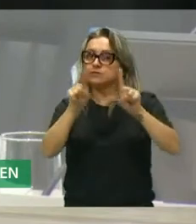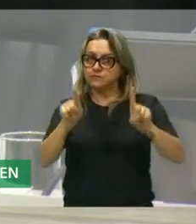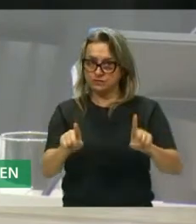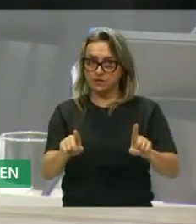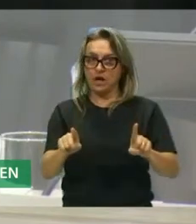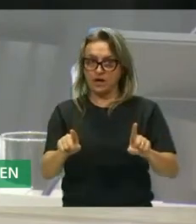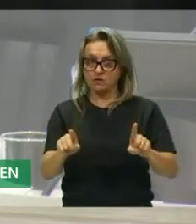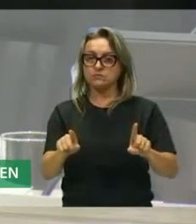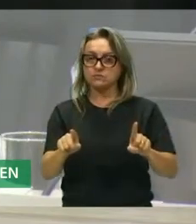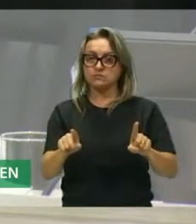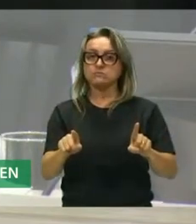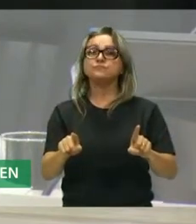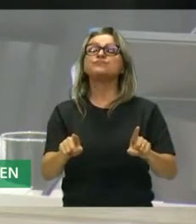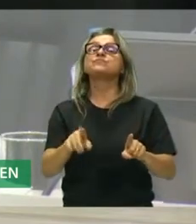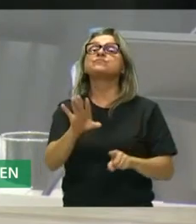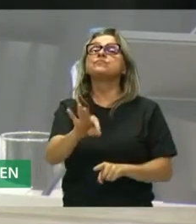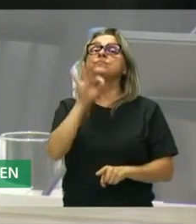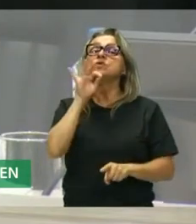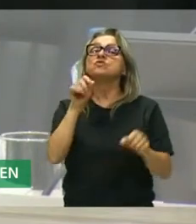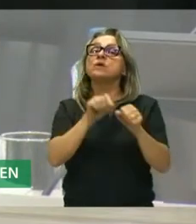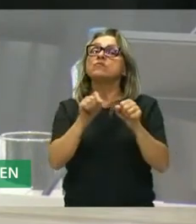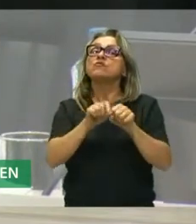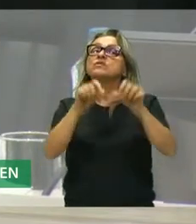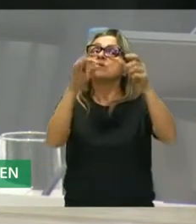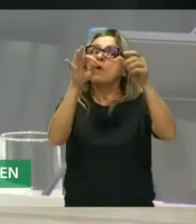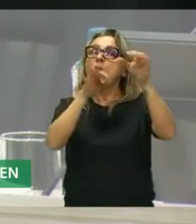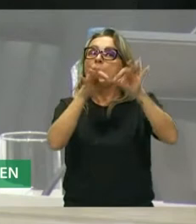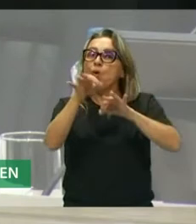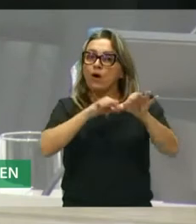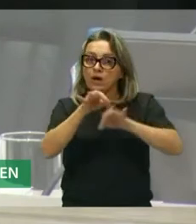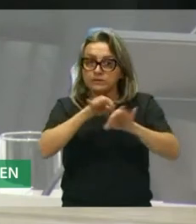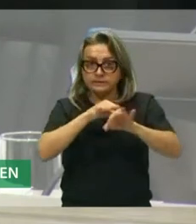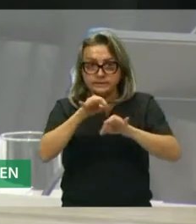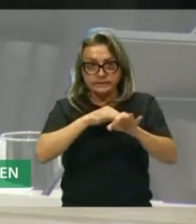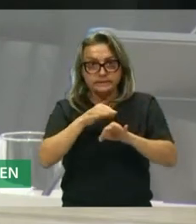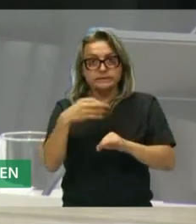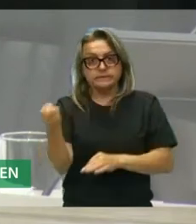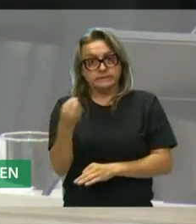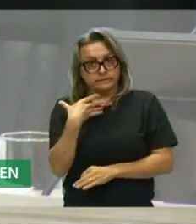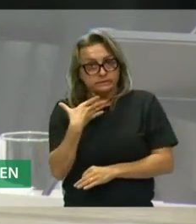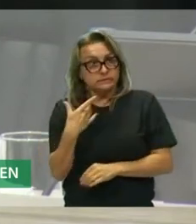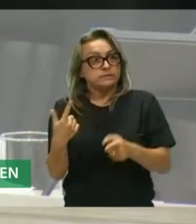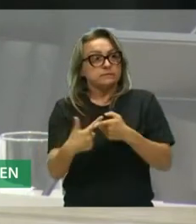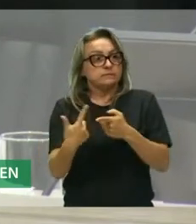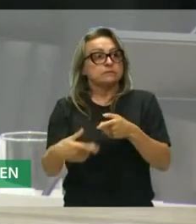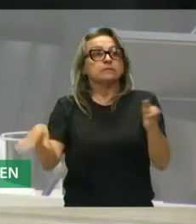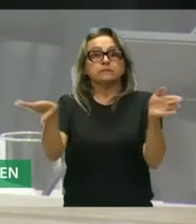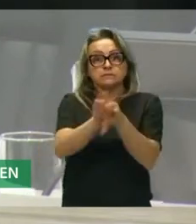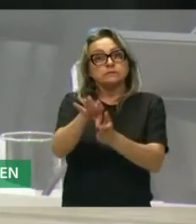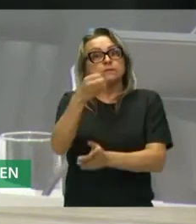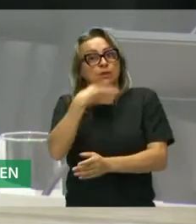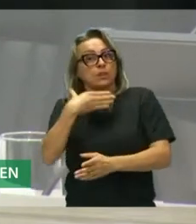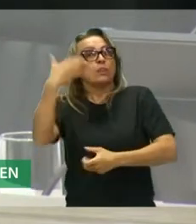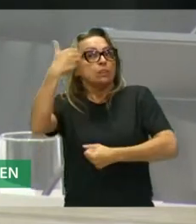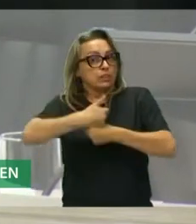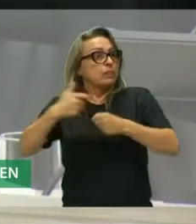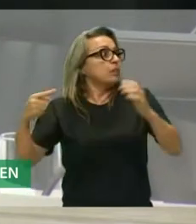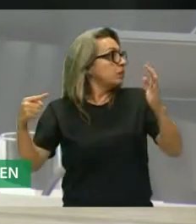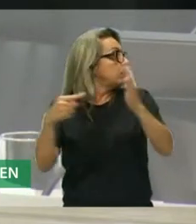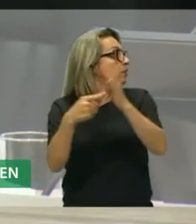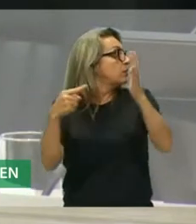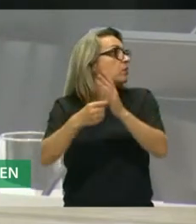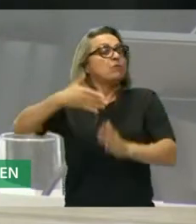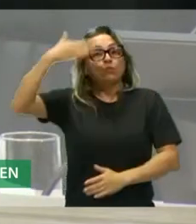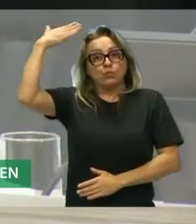reestruturação administrativa, até porque estava chegando uma nova diretoria. As denúncias eram bastante sérias.